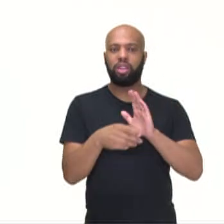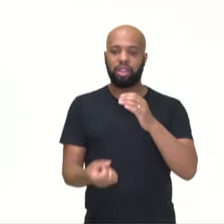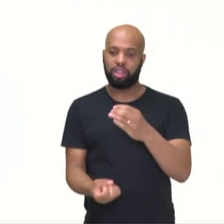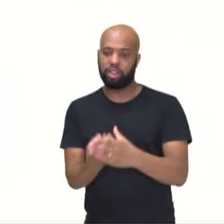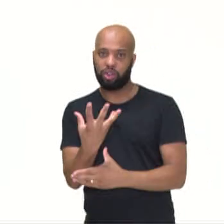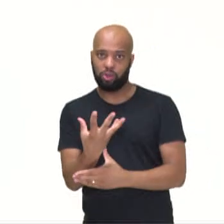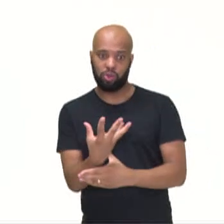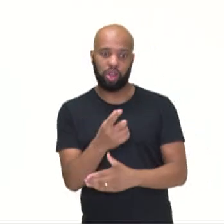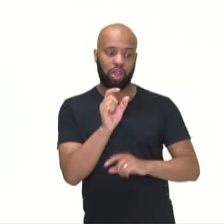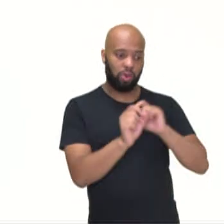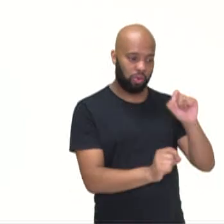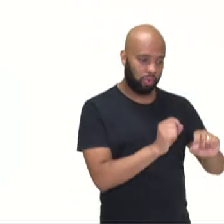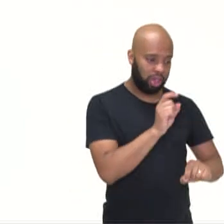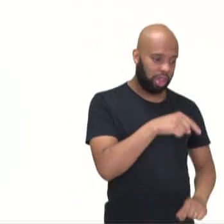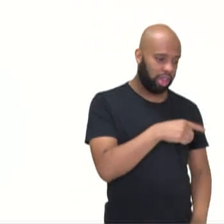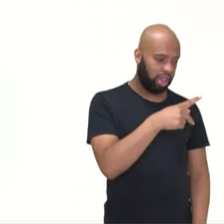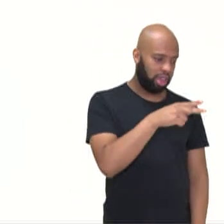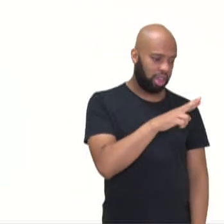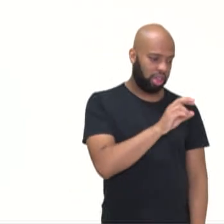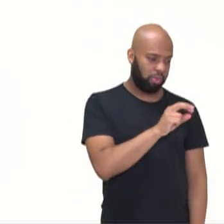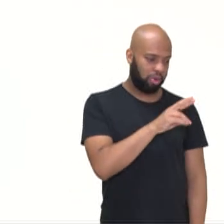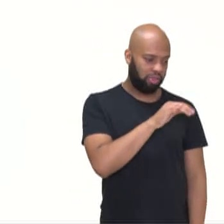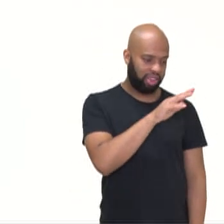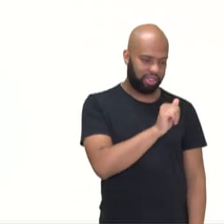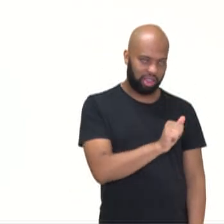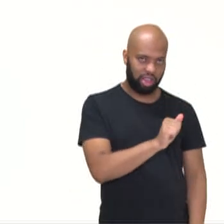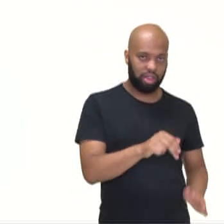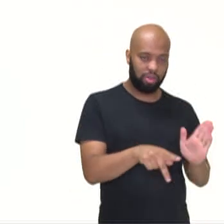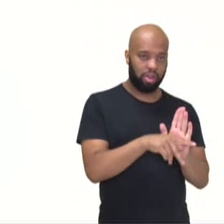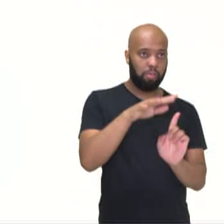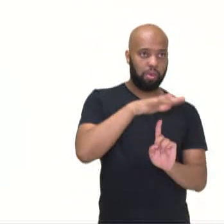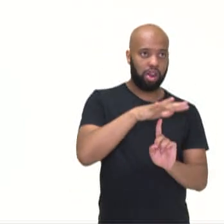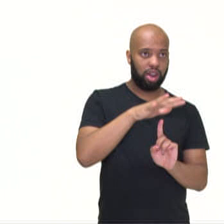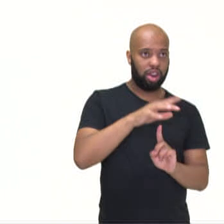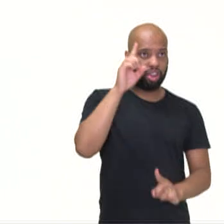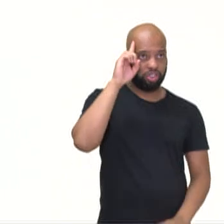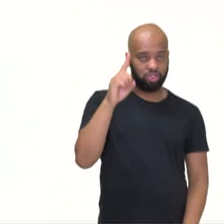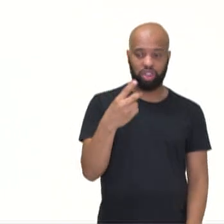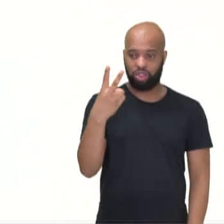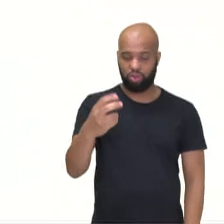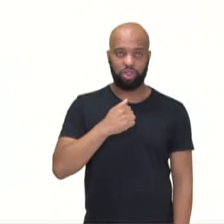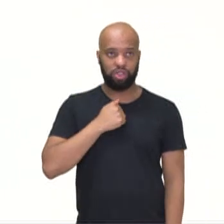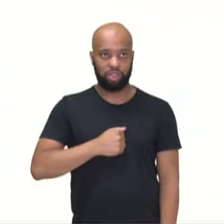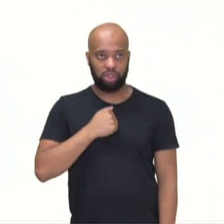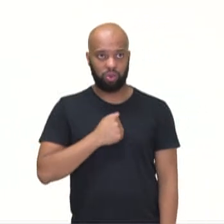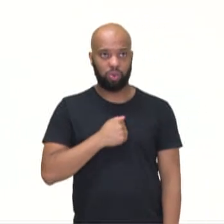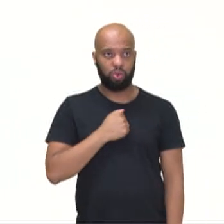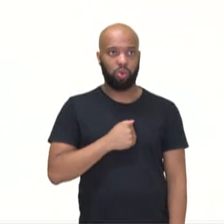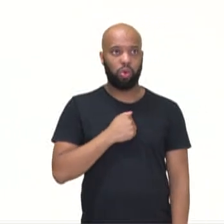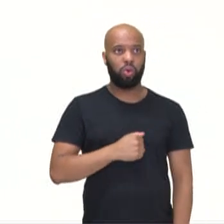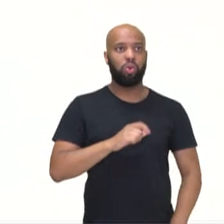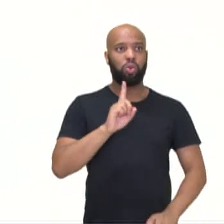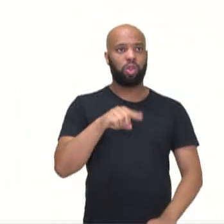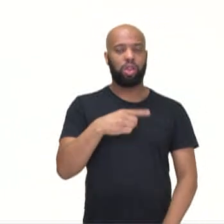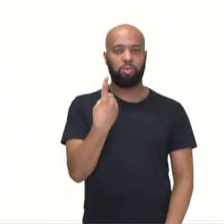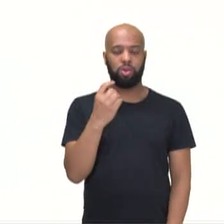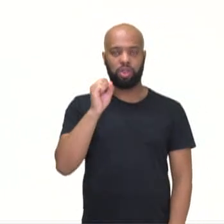do Paraná, foi aprovada em 2 de agosto de 1853, pela Lei